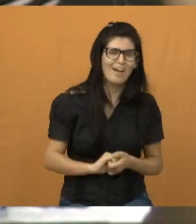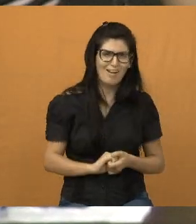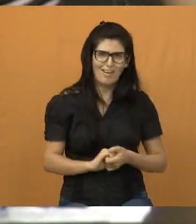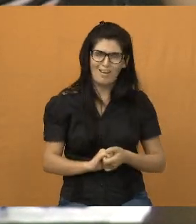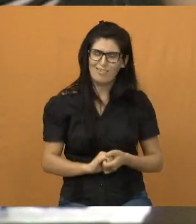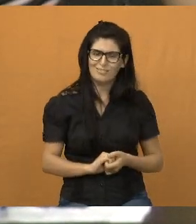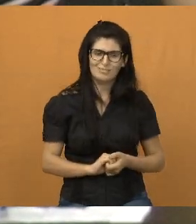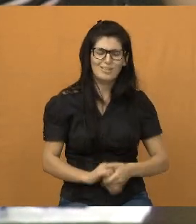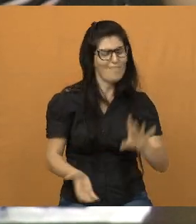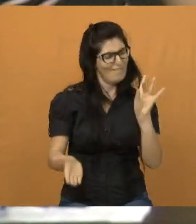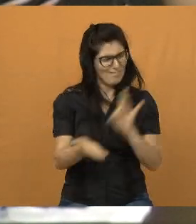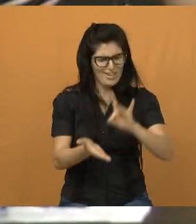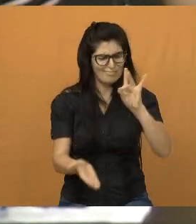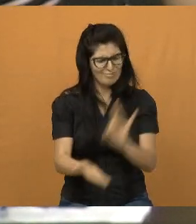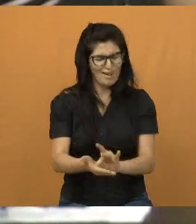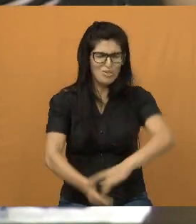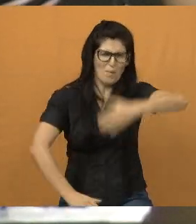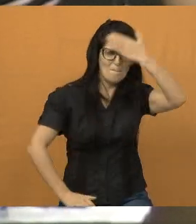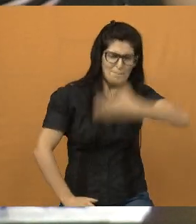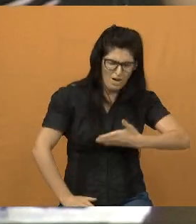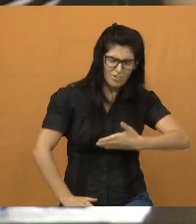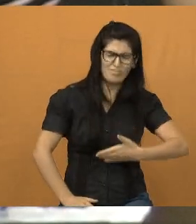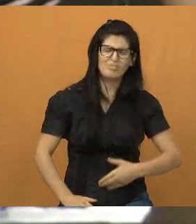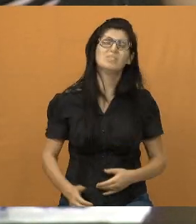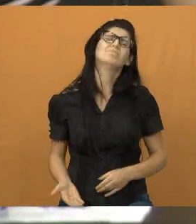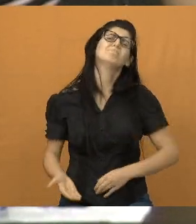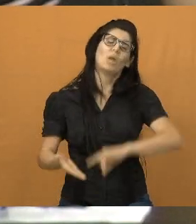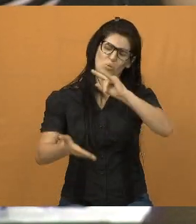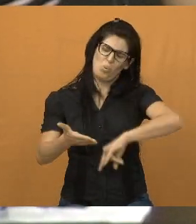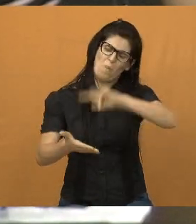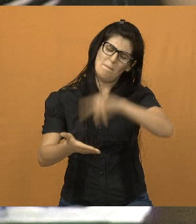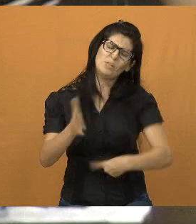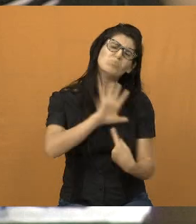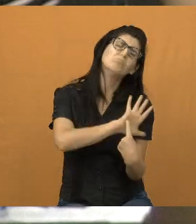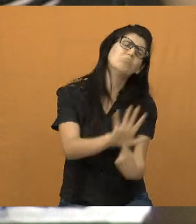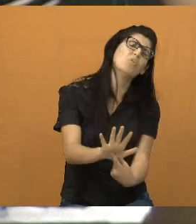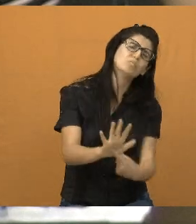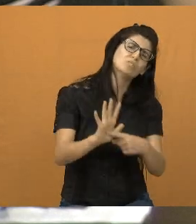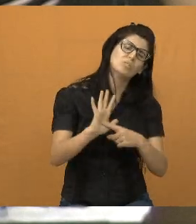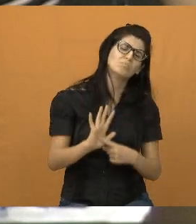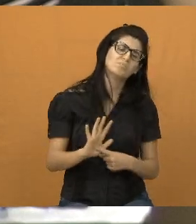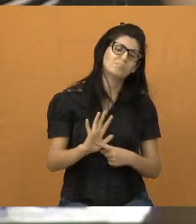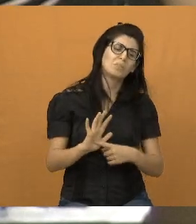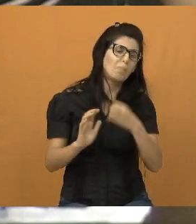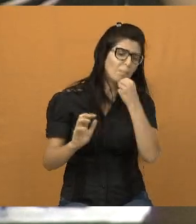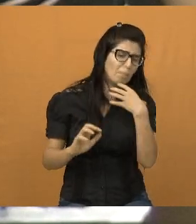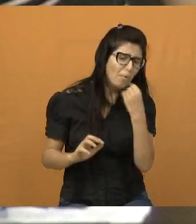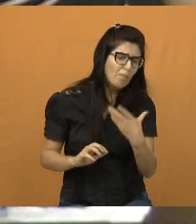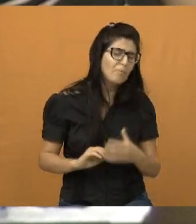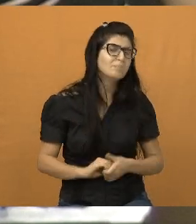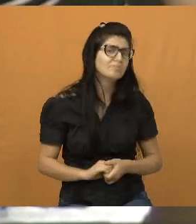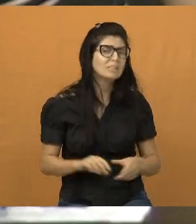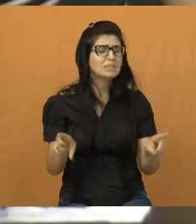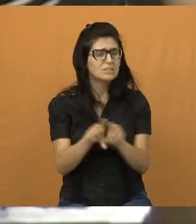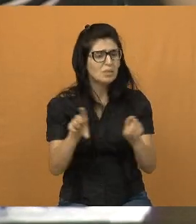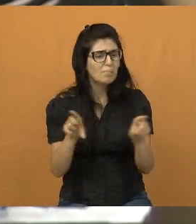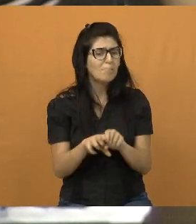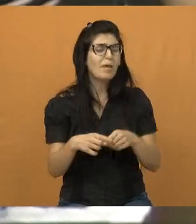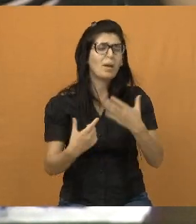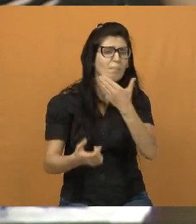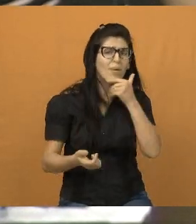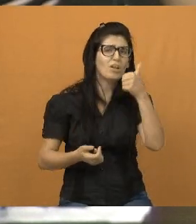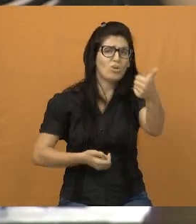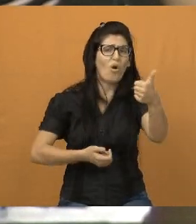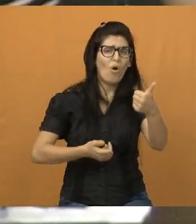todo mundo que quisesse ver o tempo todo, né? E também falando o que vocês falaram, da qualificação de algum serviço, da melhoria de